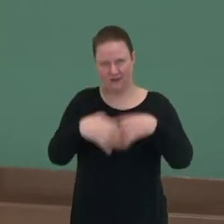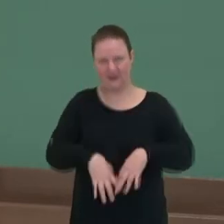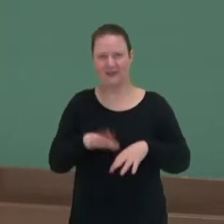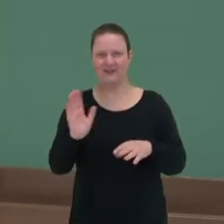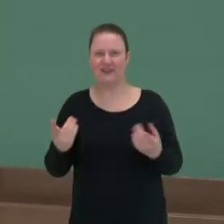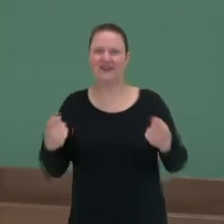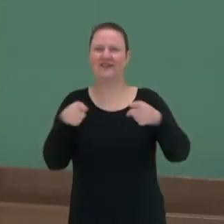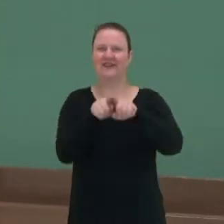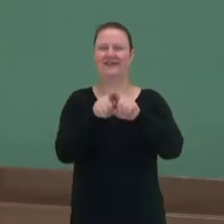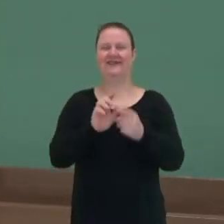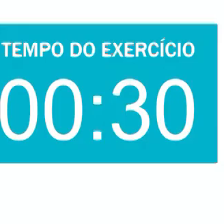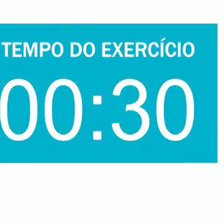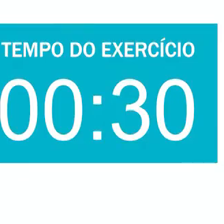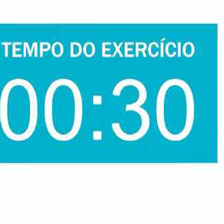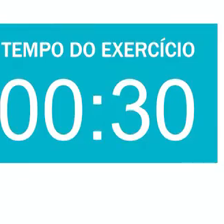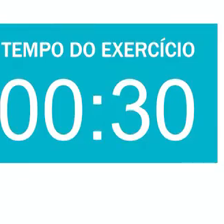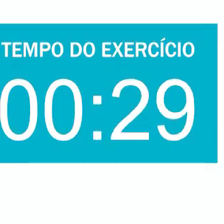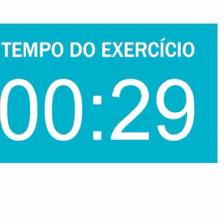retorno.